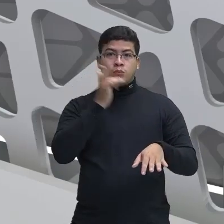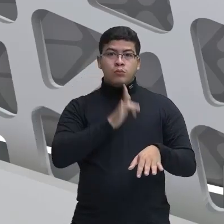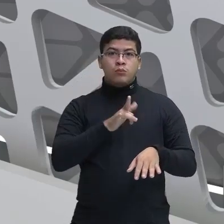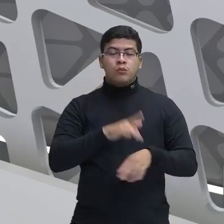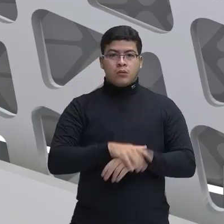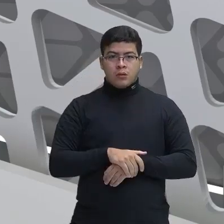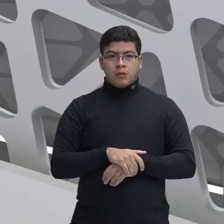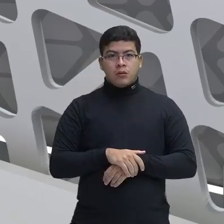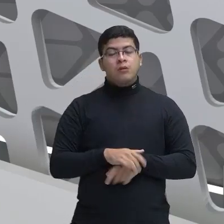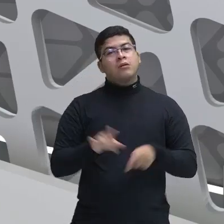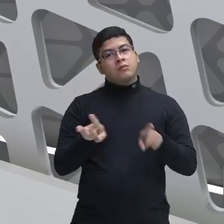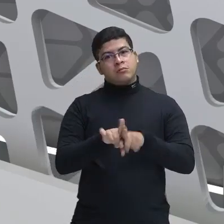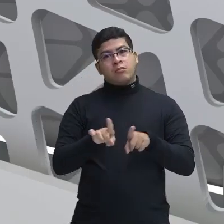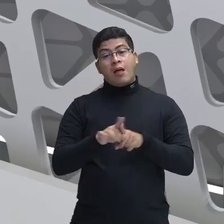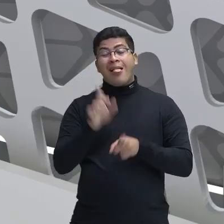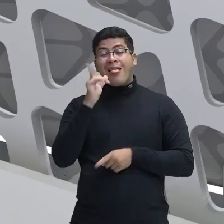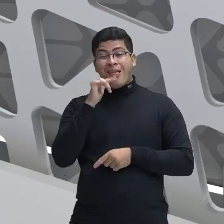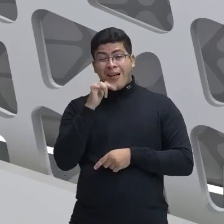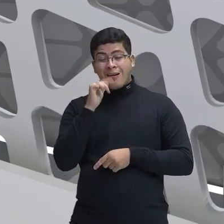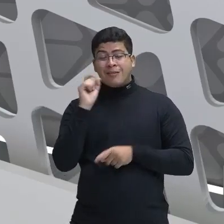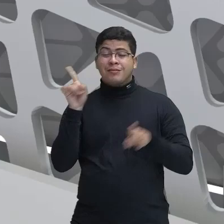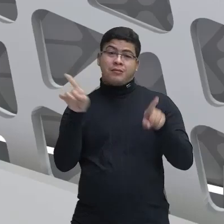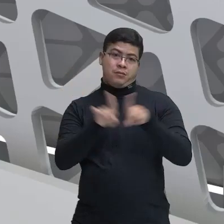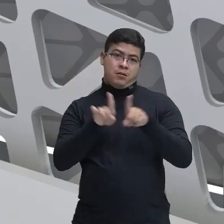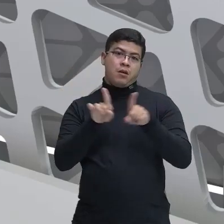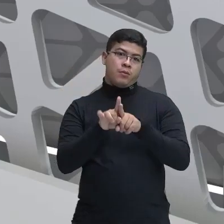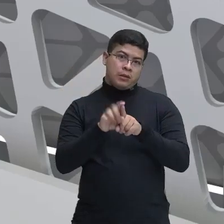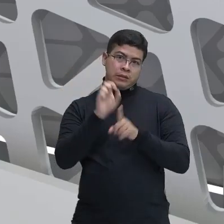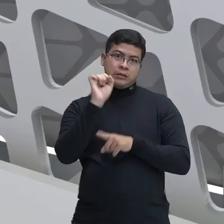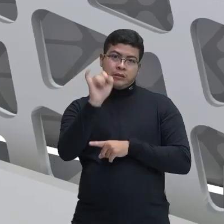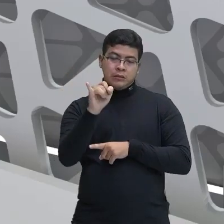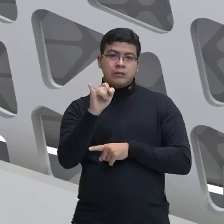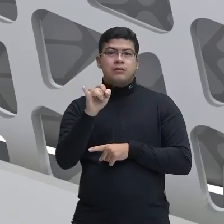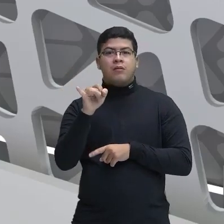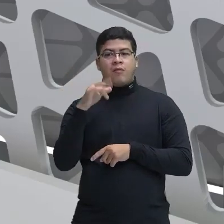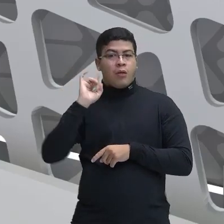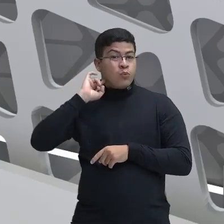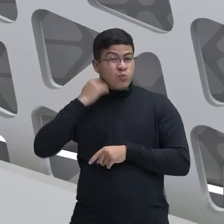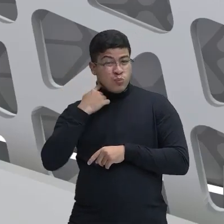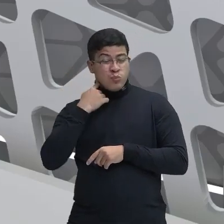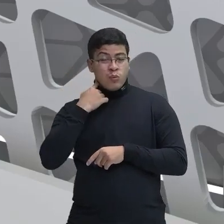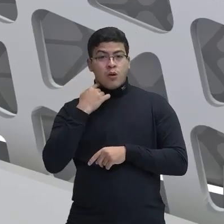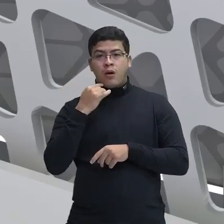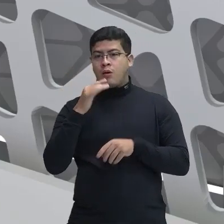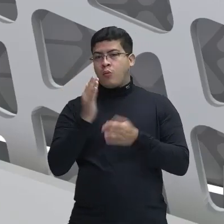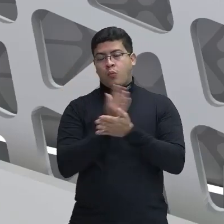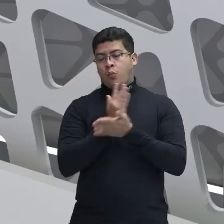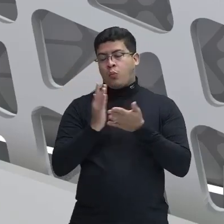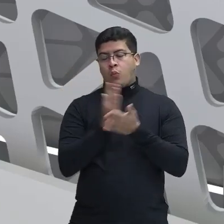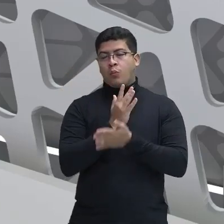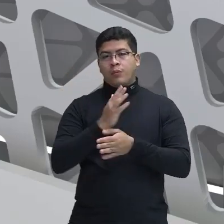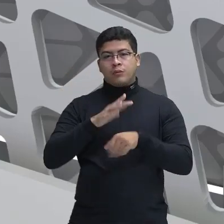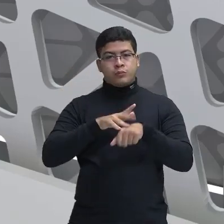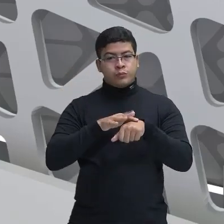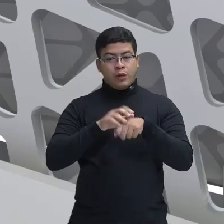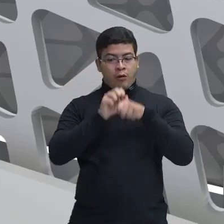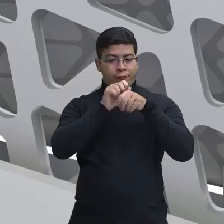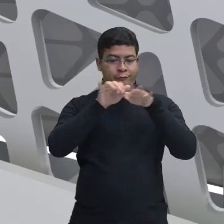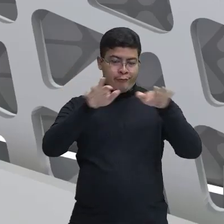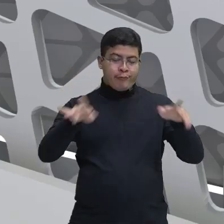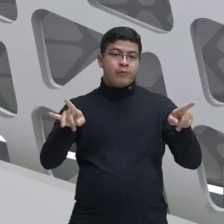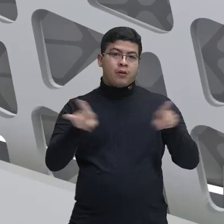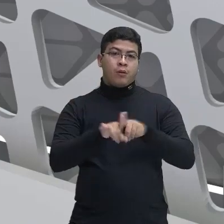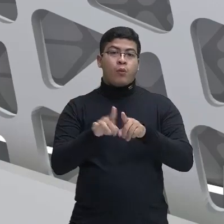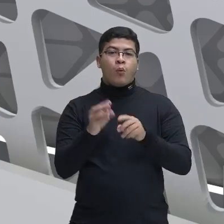doenças, a água, se estiver contaminada também, com algum protozoário, por exemplo, ou simples contato direto, né? Através